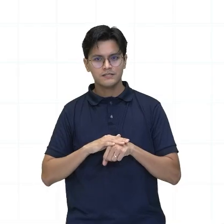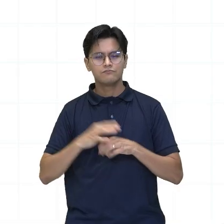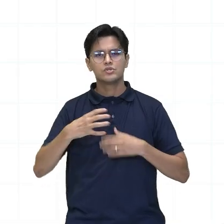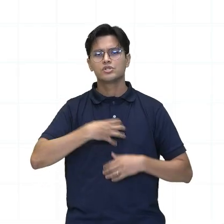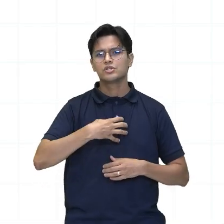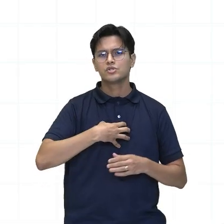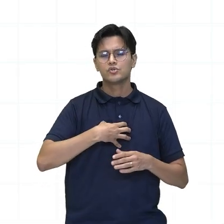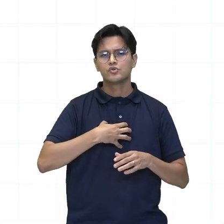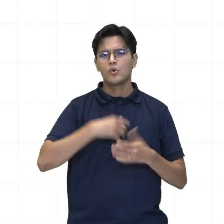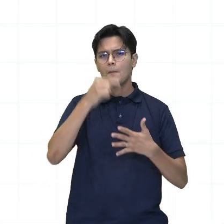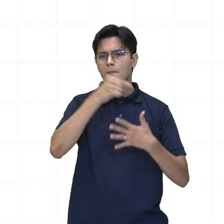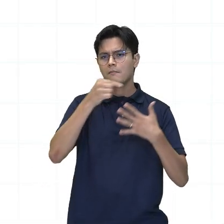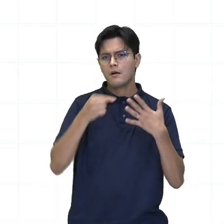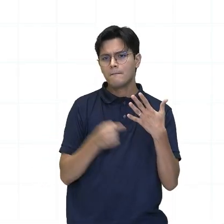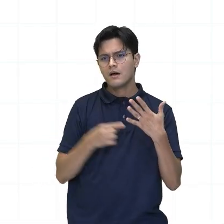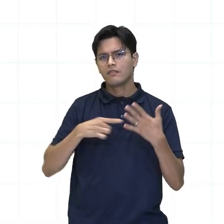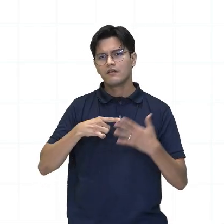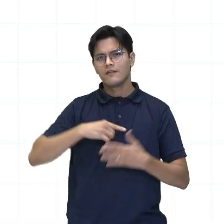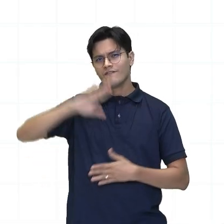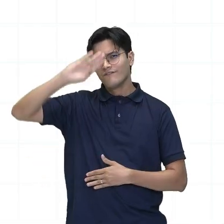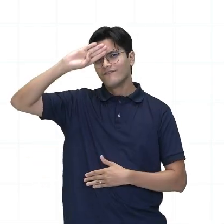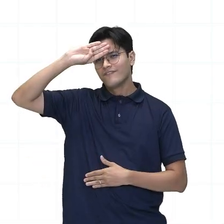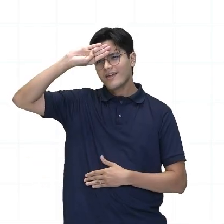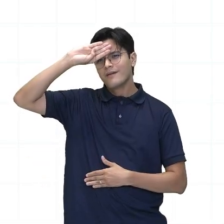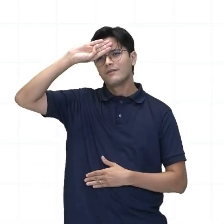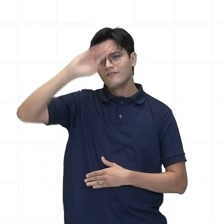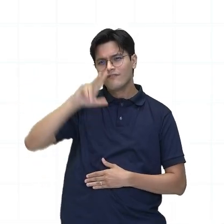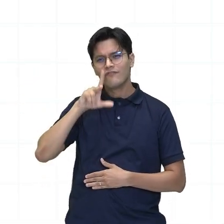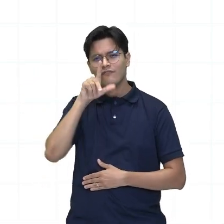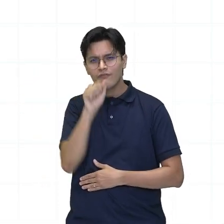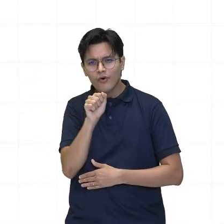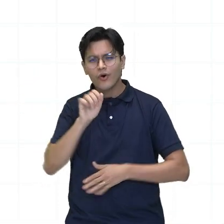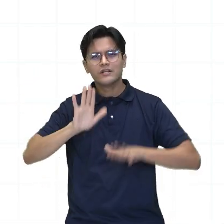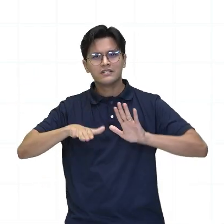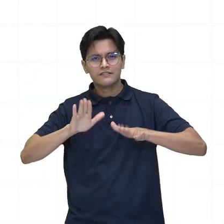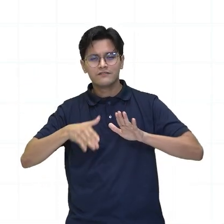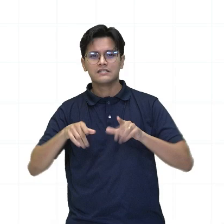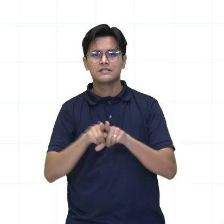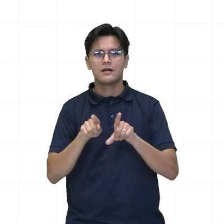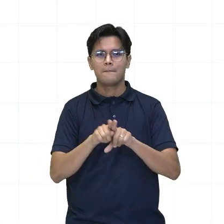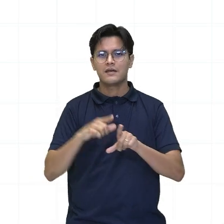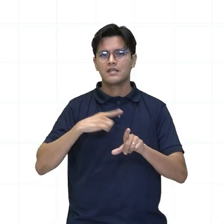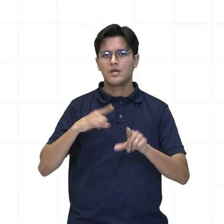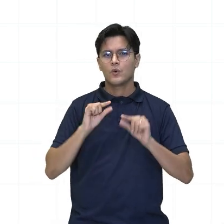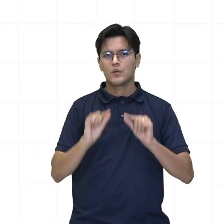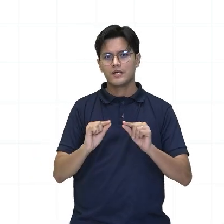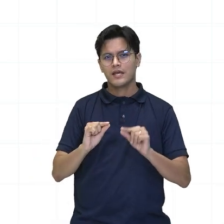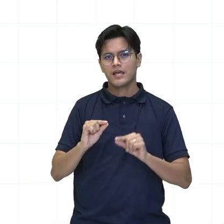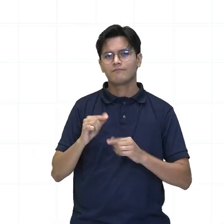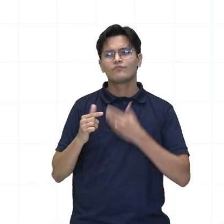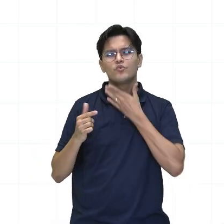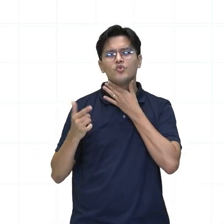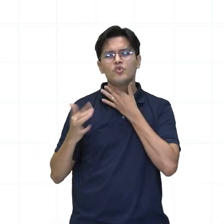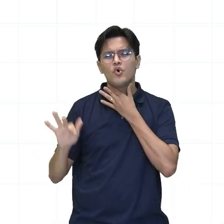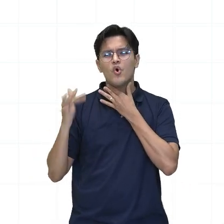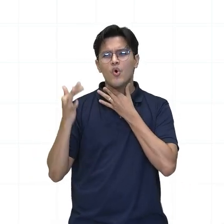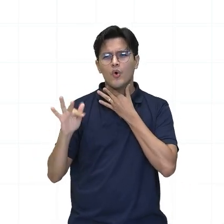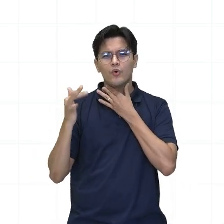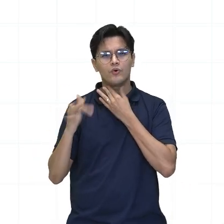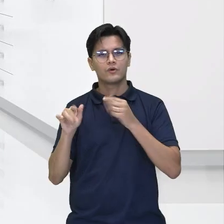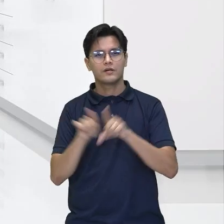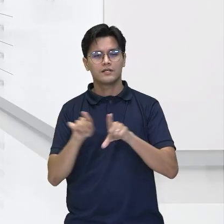alguns casos, tosse, dor de garganta, dores musculares e fadiga. No caso da